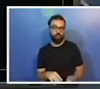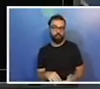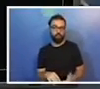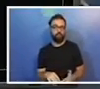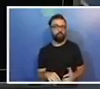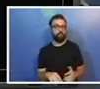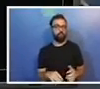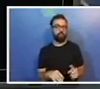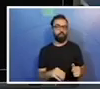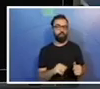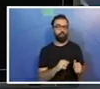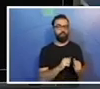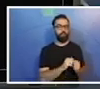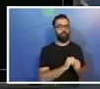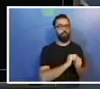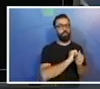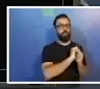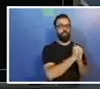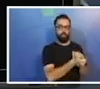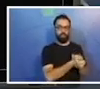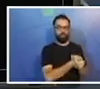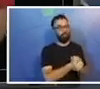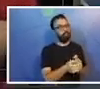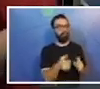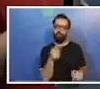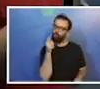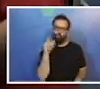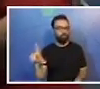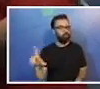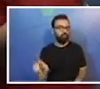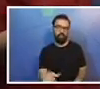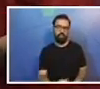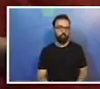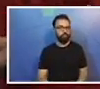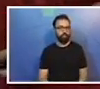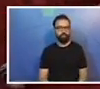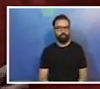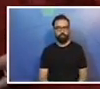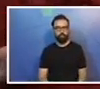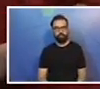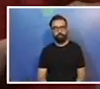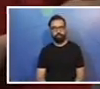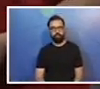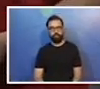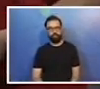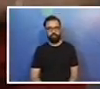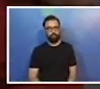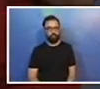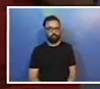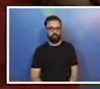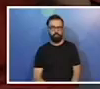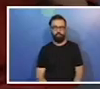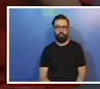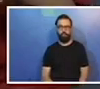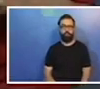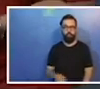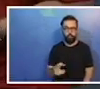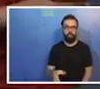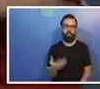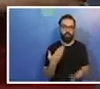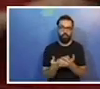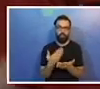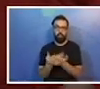adaptam para os lugares que eles foram levados. Então, isso daqui tráfico de animais, vocês já